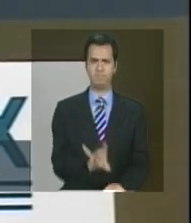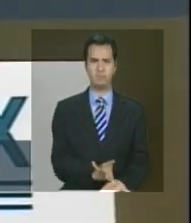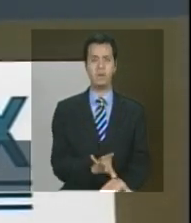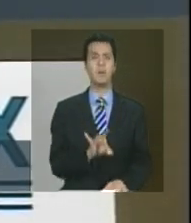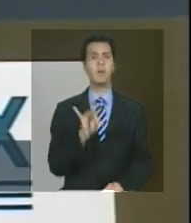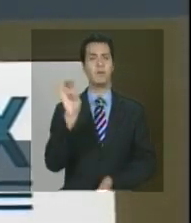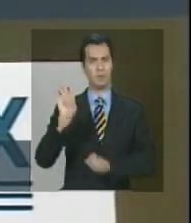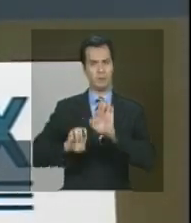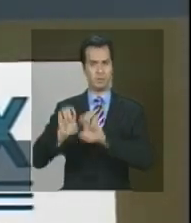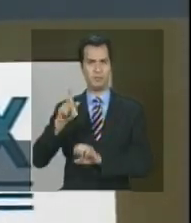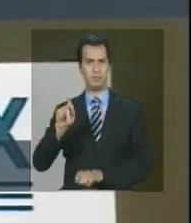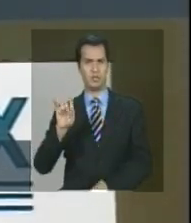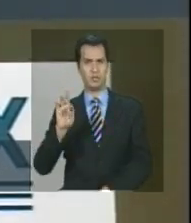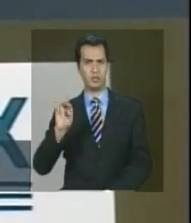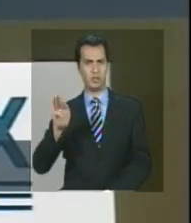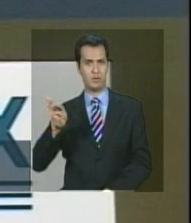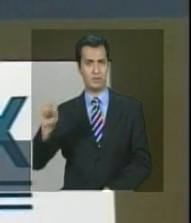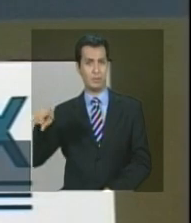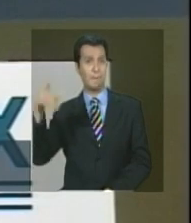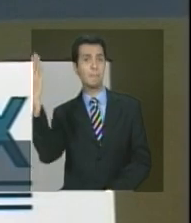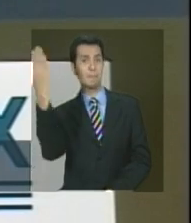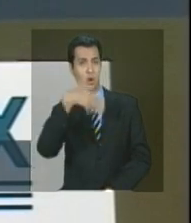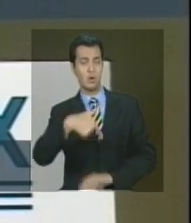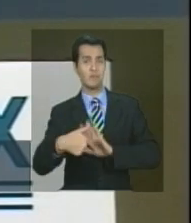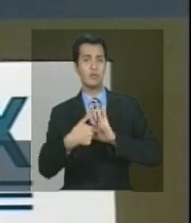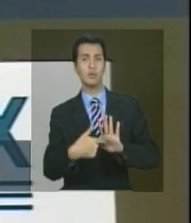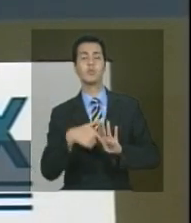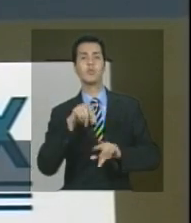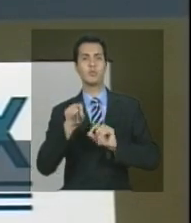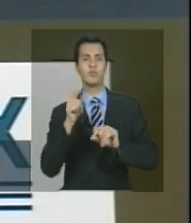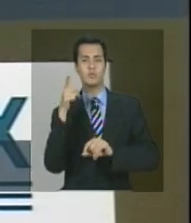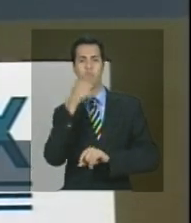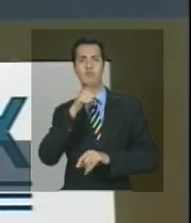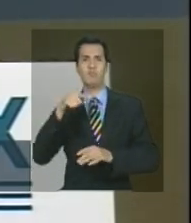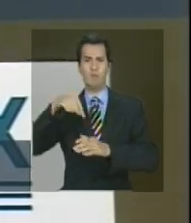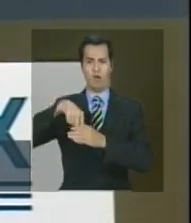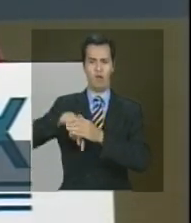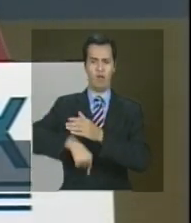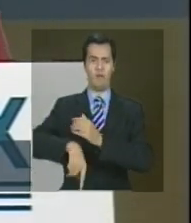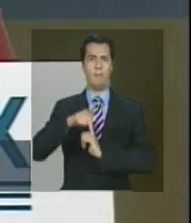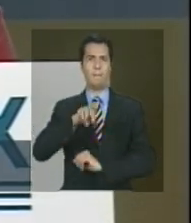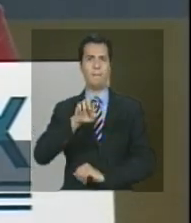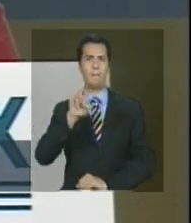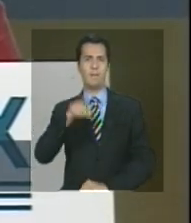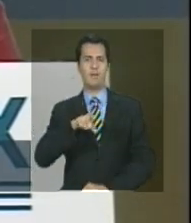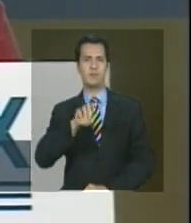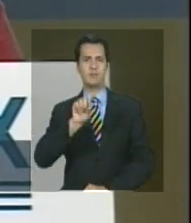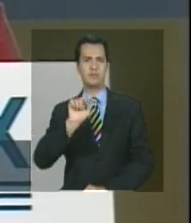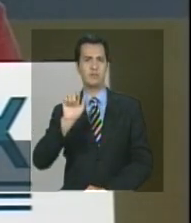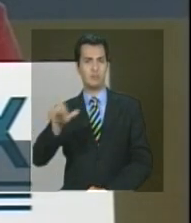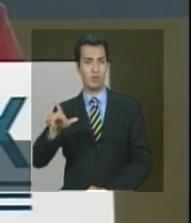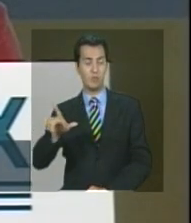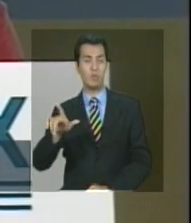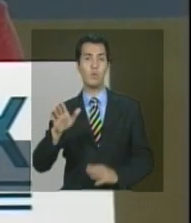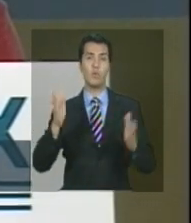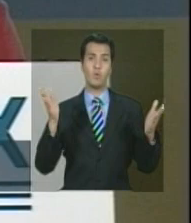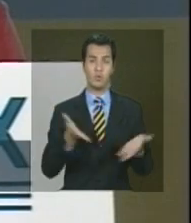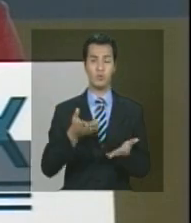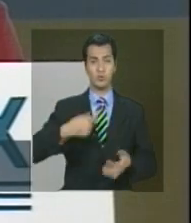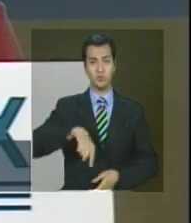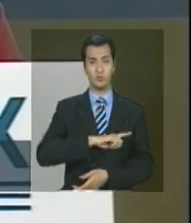isso ao abrir os caminhos do pré-sal. Nós temos hoje